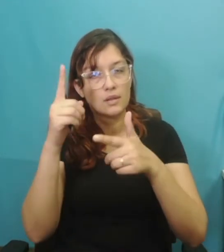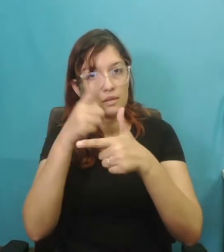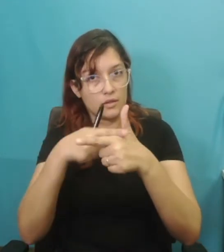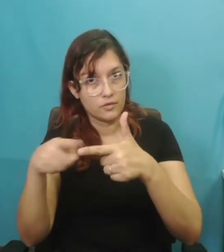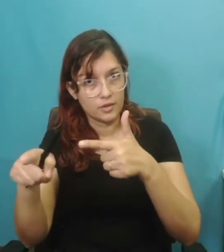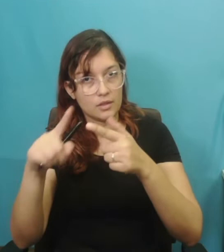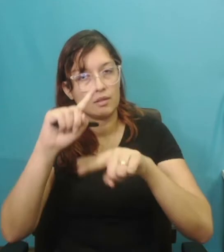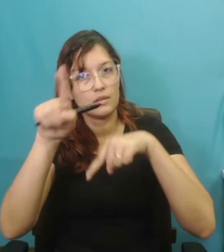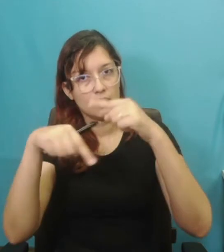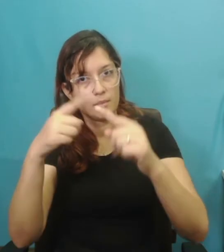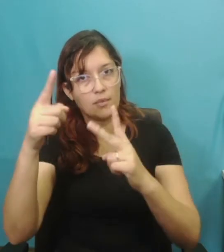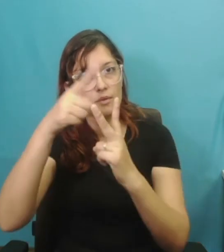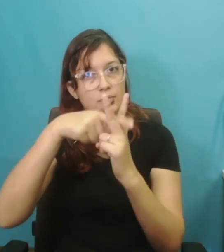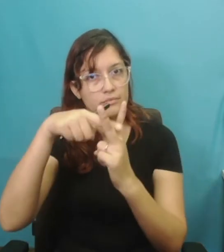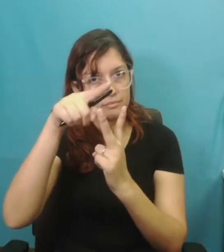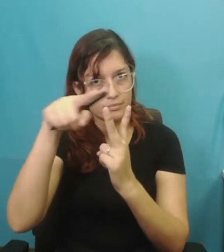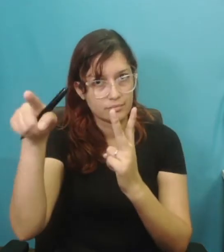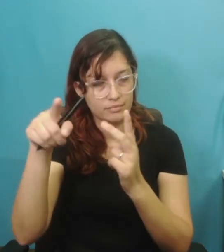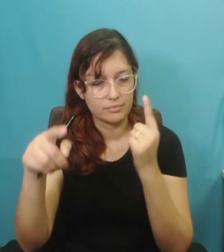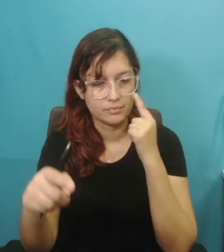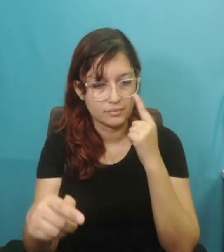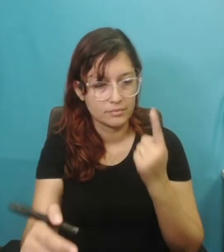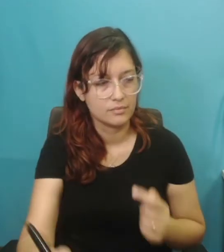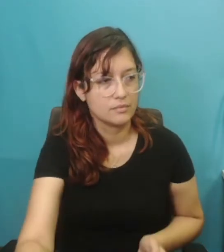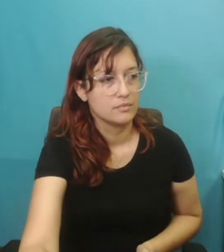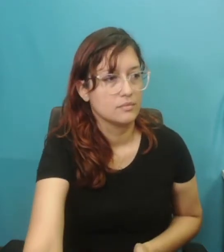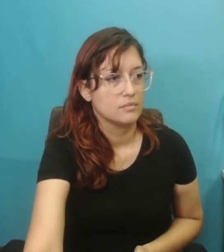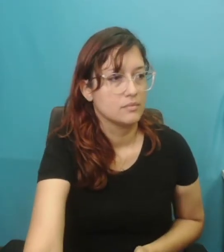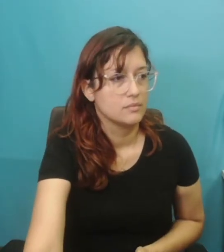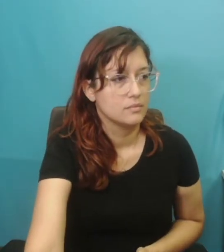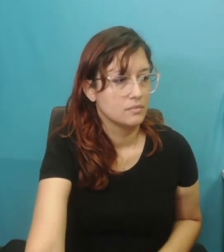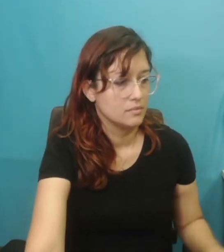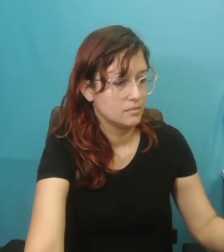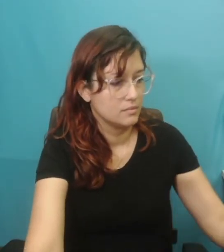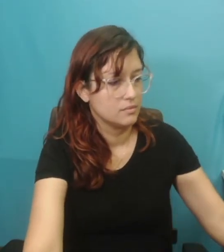Então, podemos dividir e depois tirar a raiz.